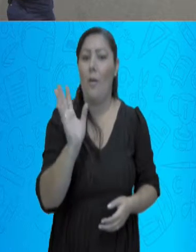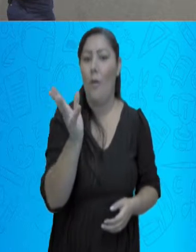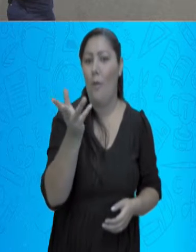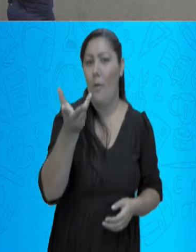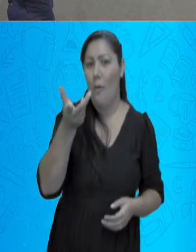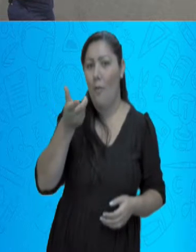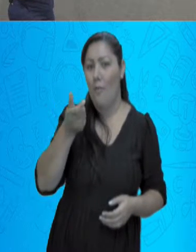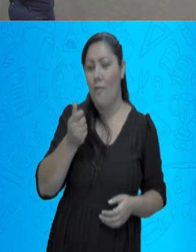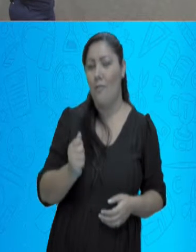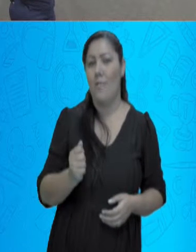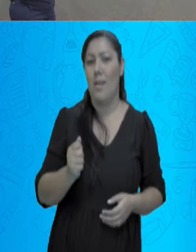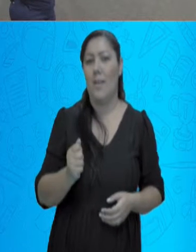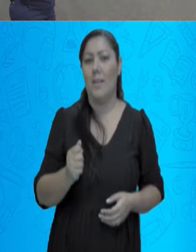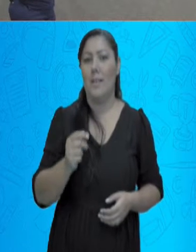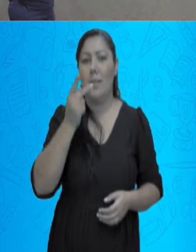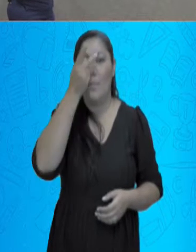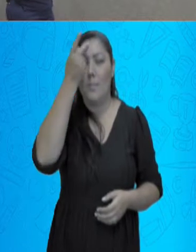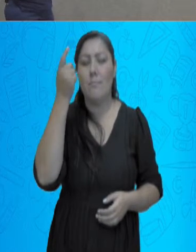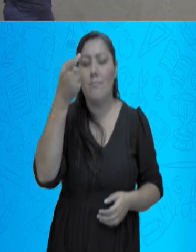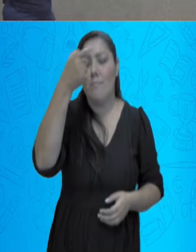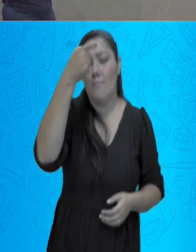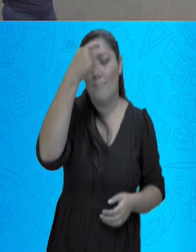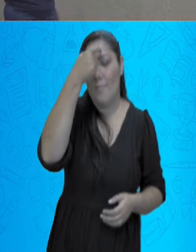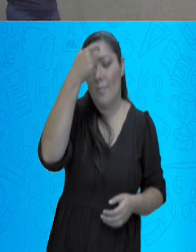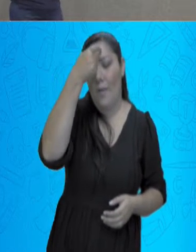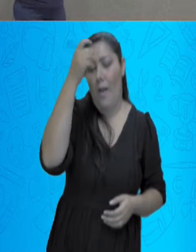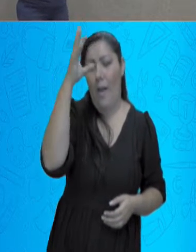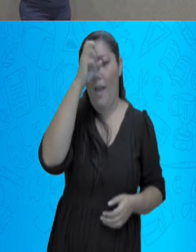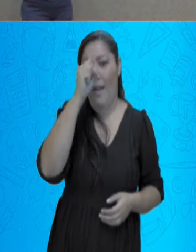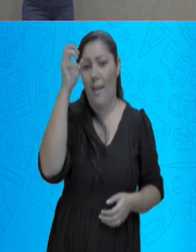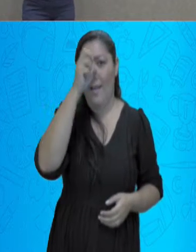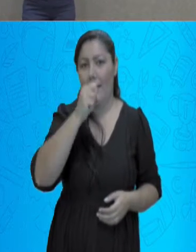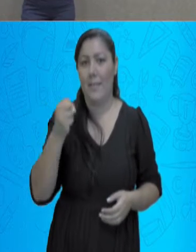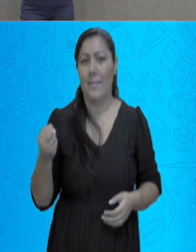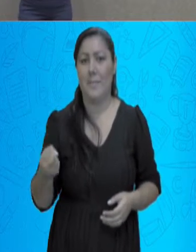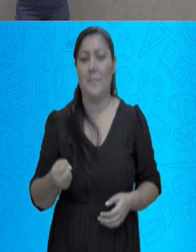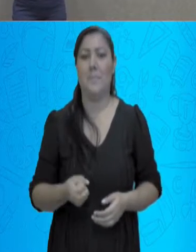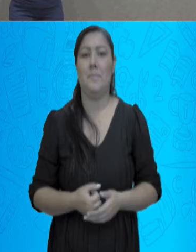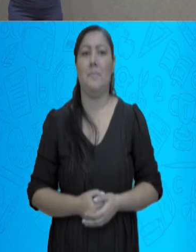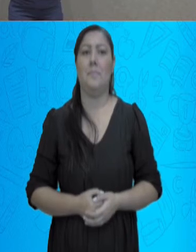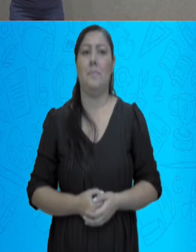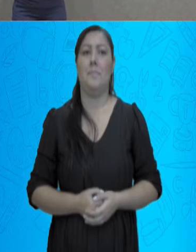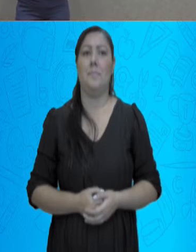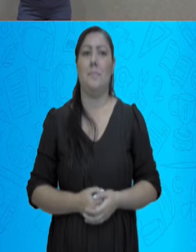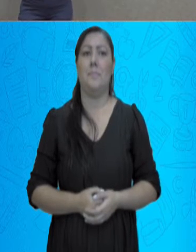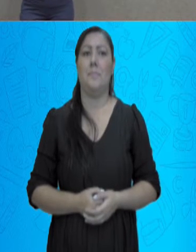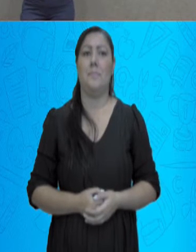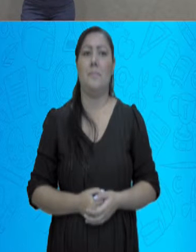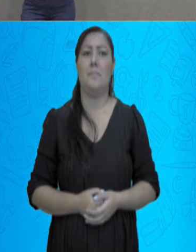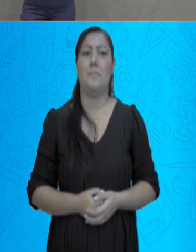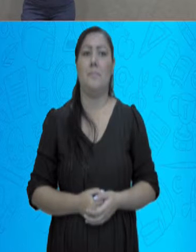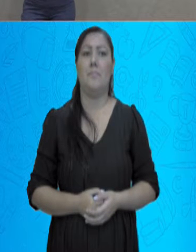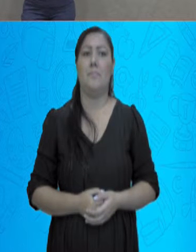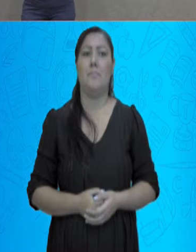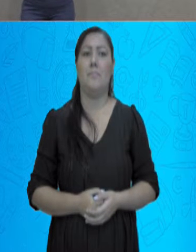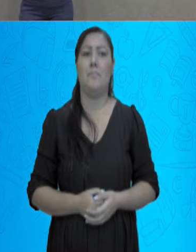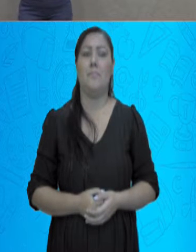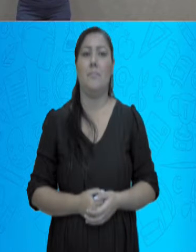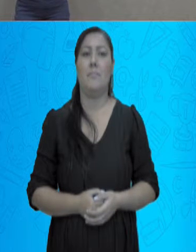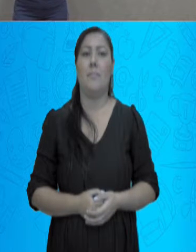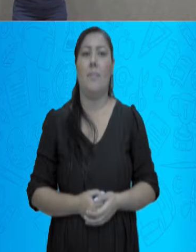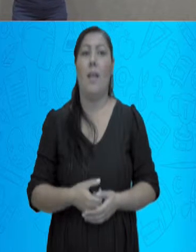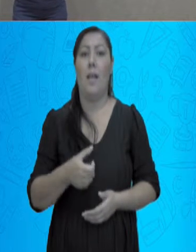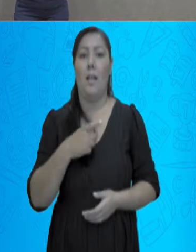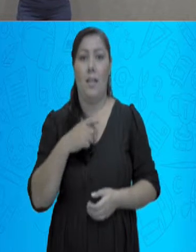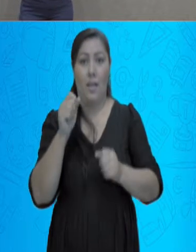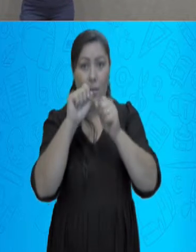para conscientizar e sensibilizar. Bem, vamos lá então. Aqui temos um do